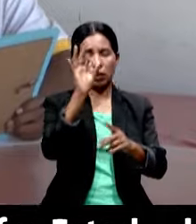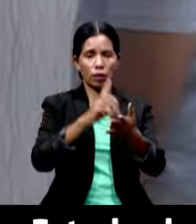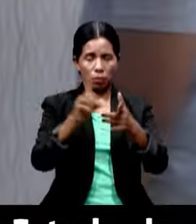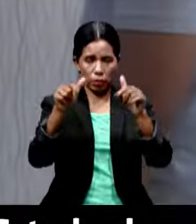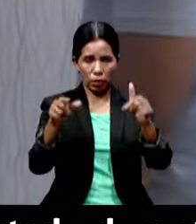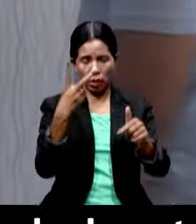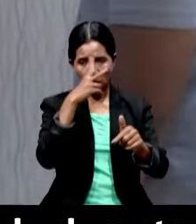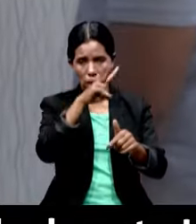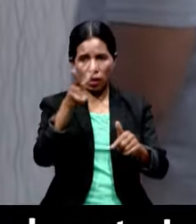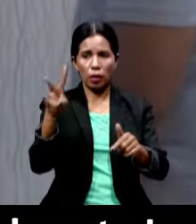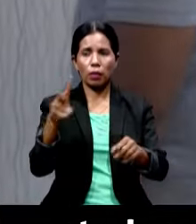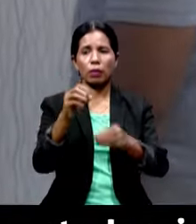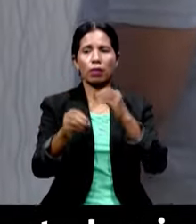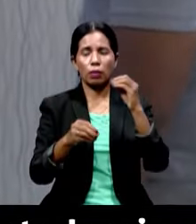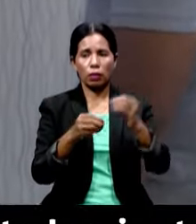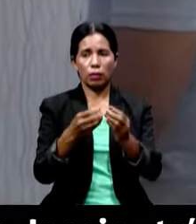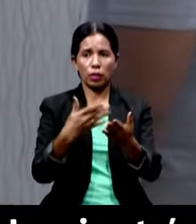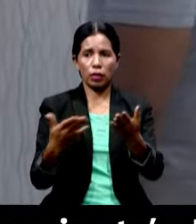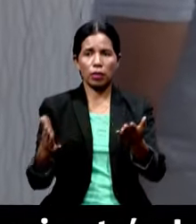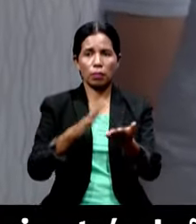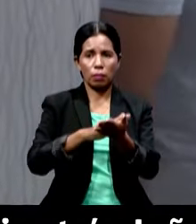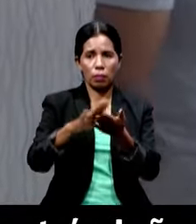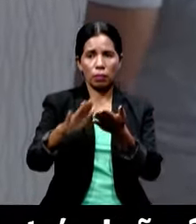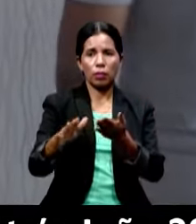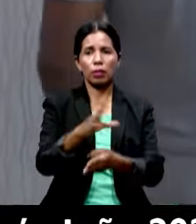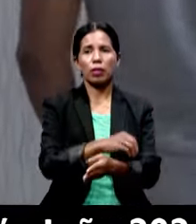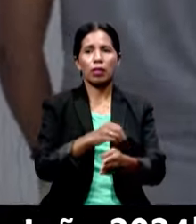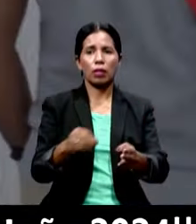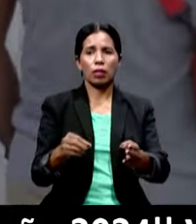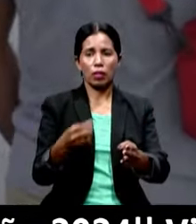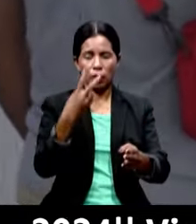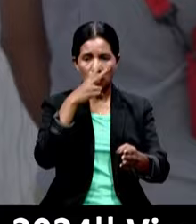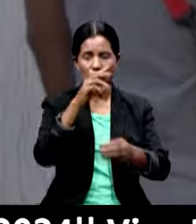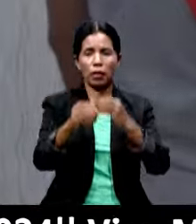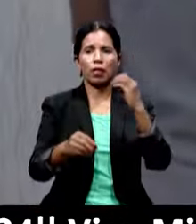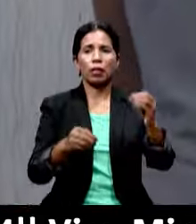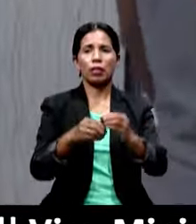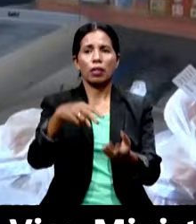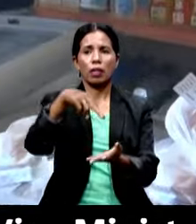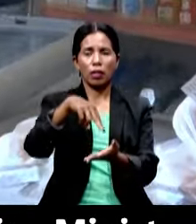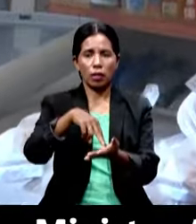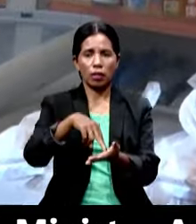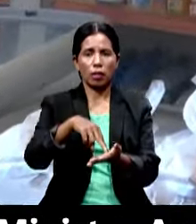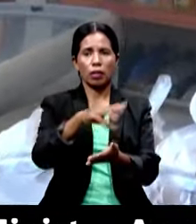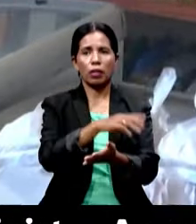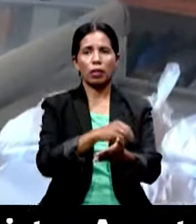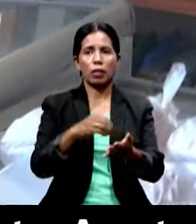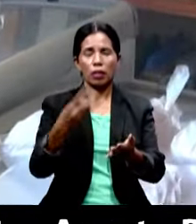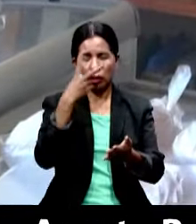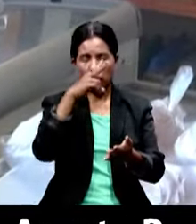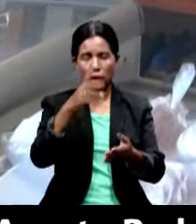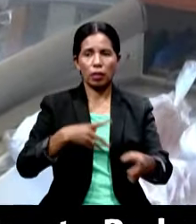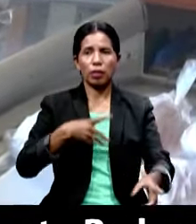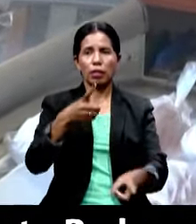alô controlo da qualidade de produto, higiene e a produção no comercialização e estabelecimento sira, no mos atu garante